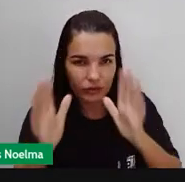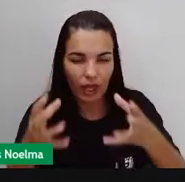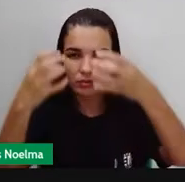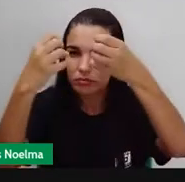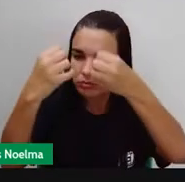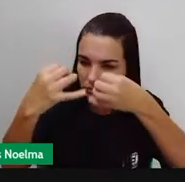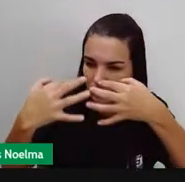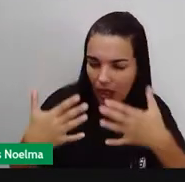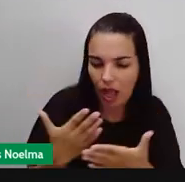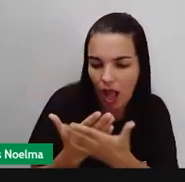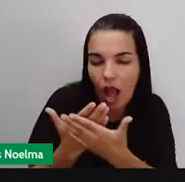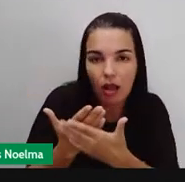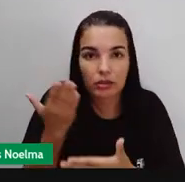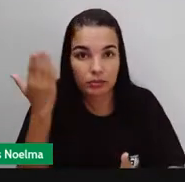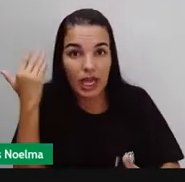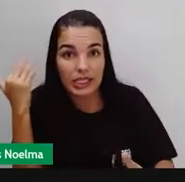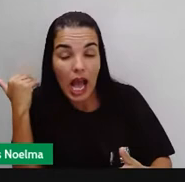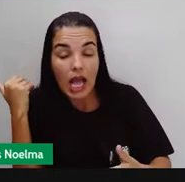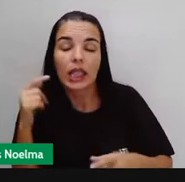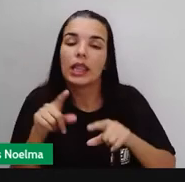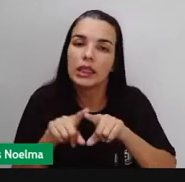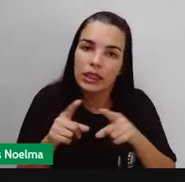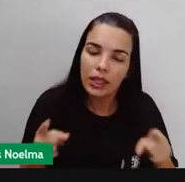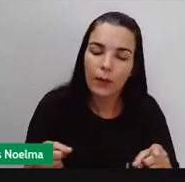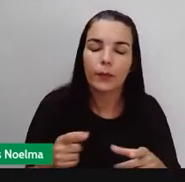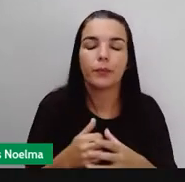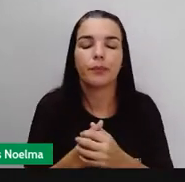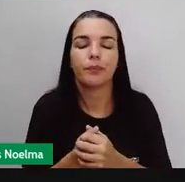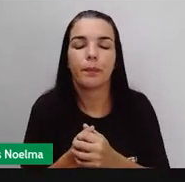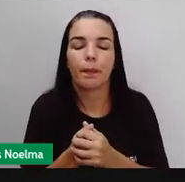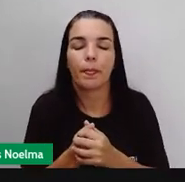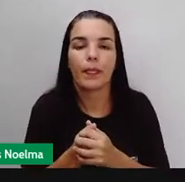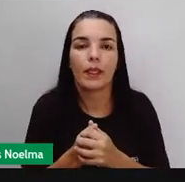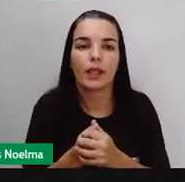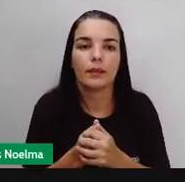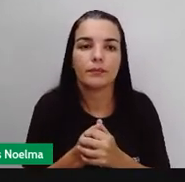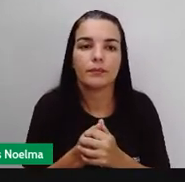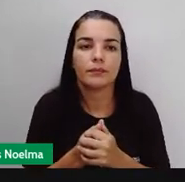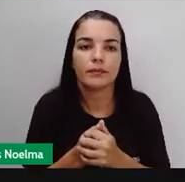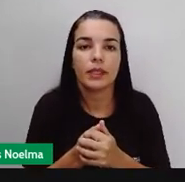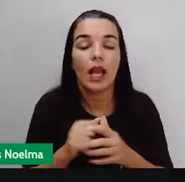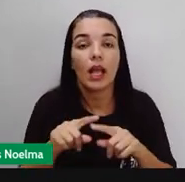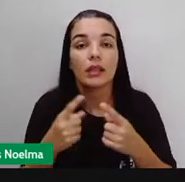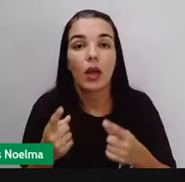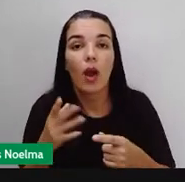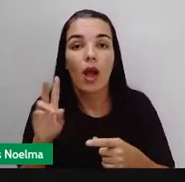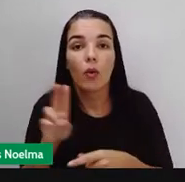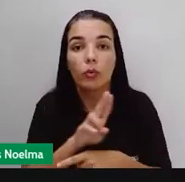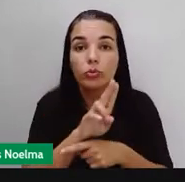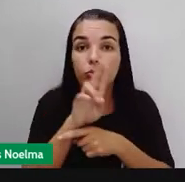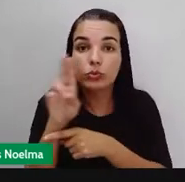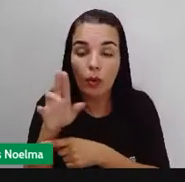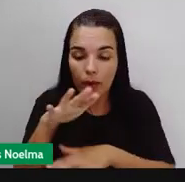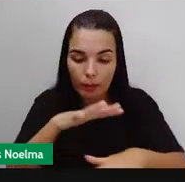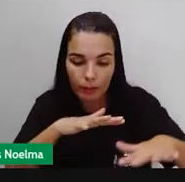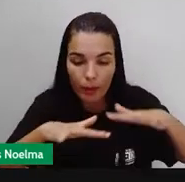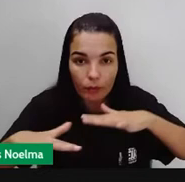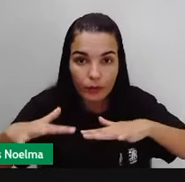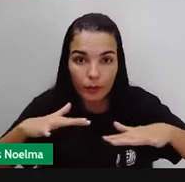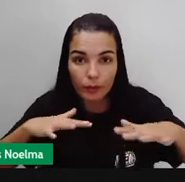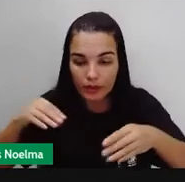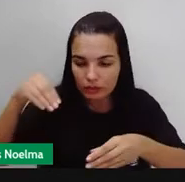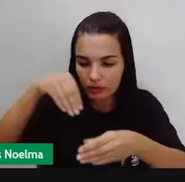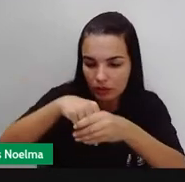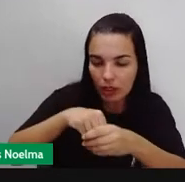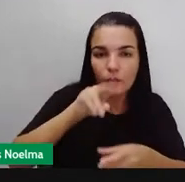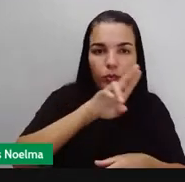a maior parte seria a região Norte, né? A esse tipo de movimentação interna, nós